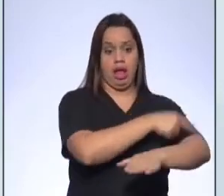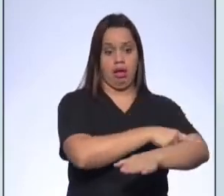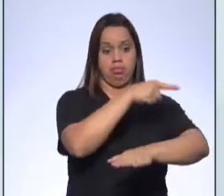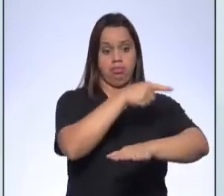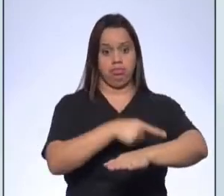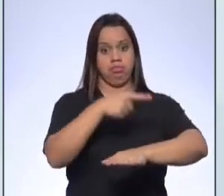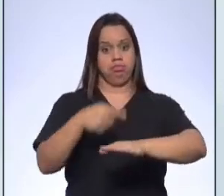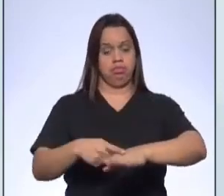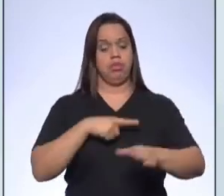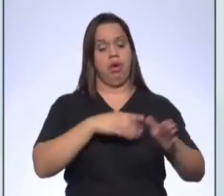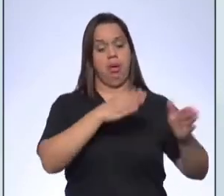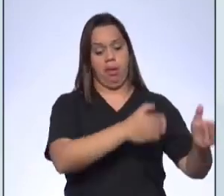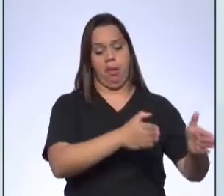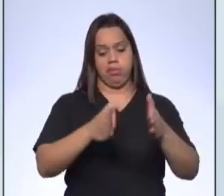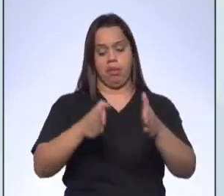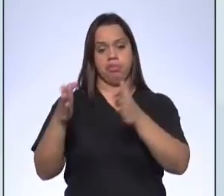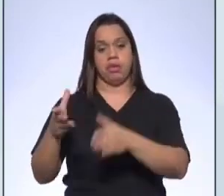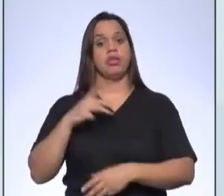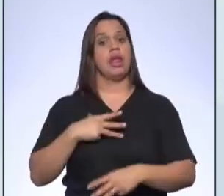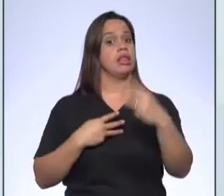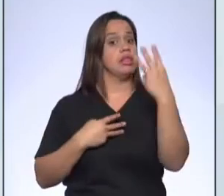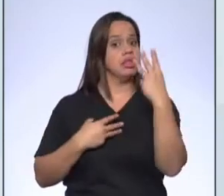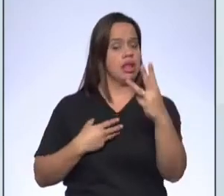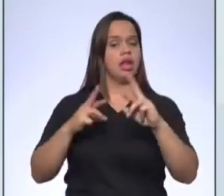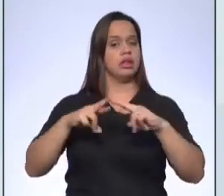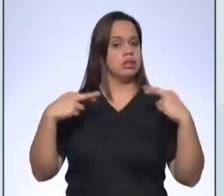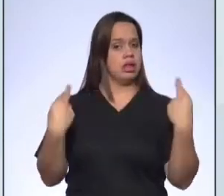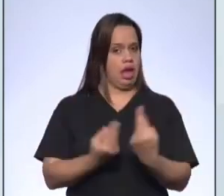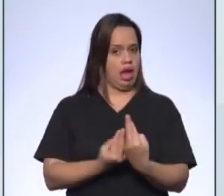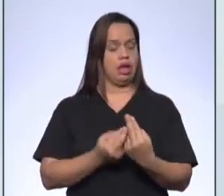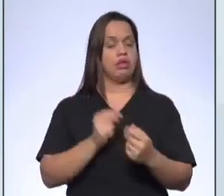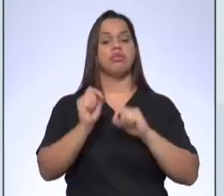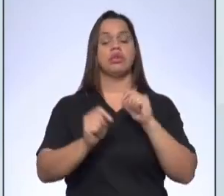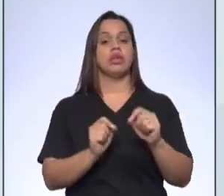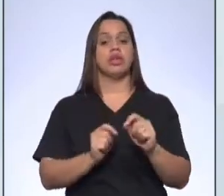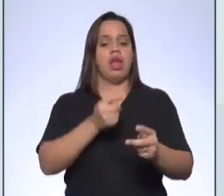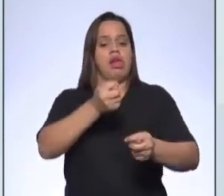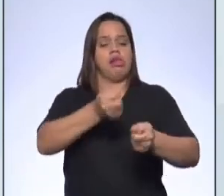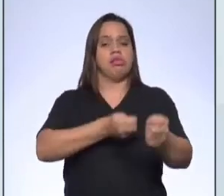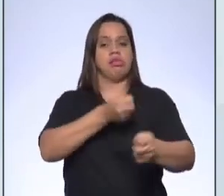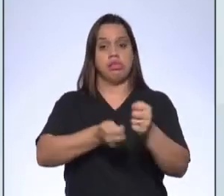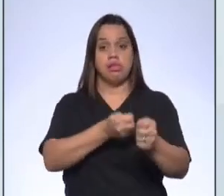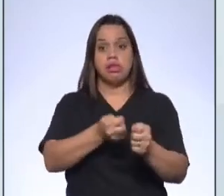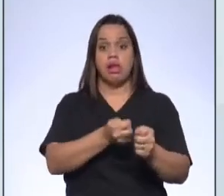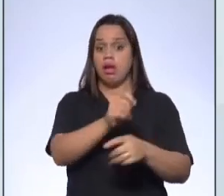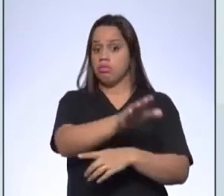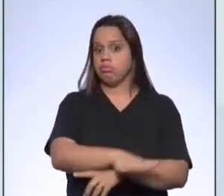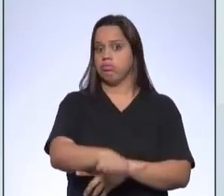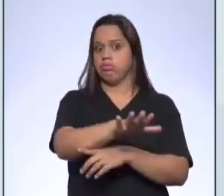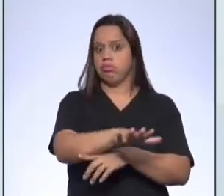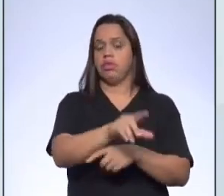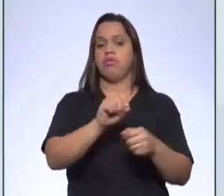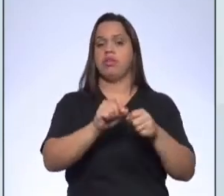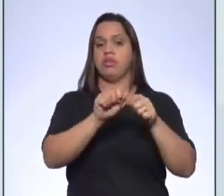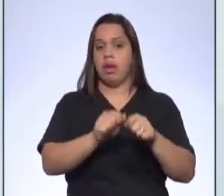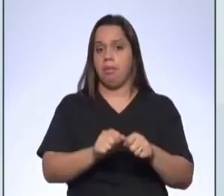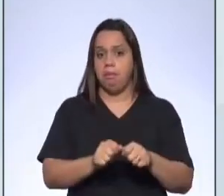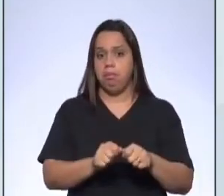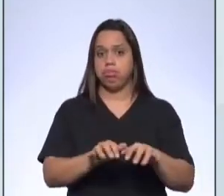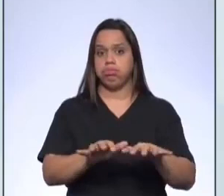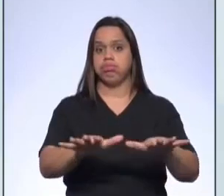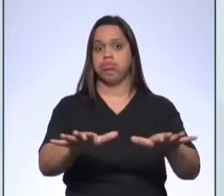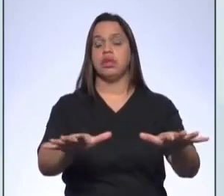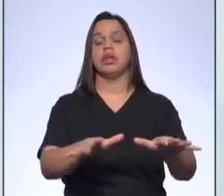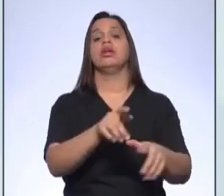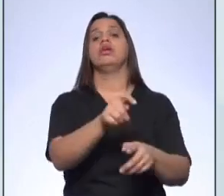3 reinos que, ao dominar o território, eles expandem os seus domínios